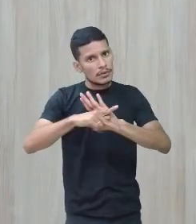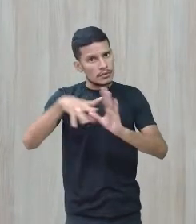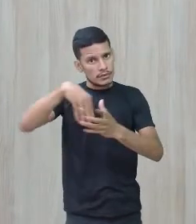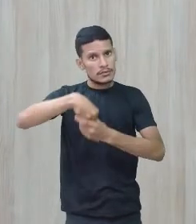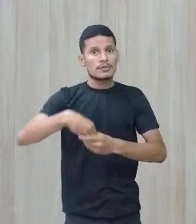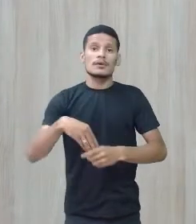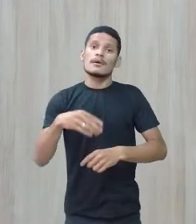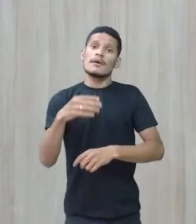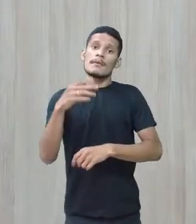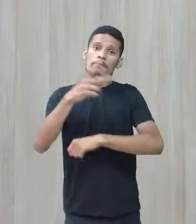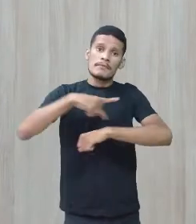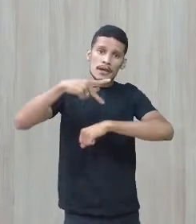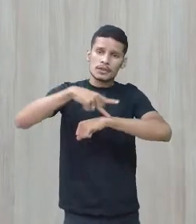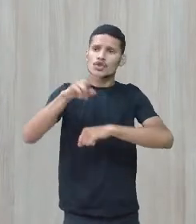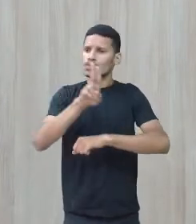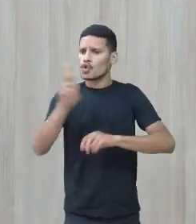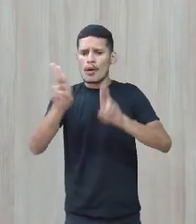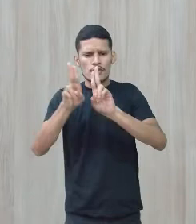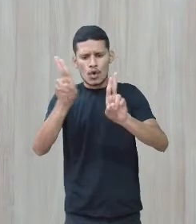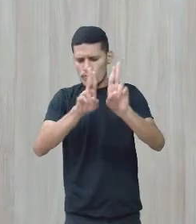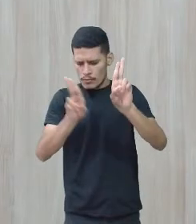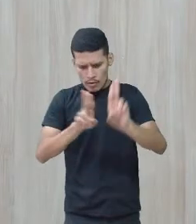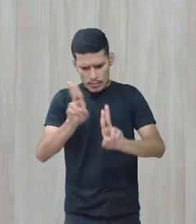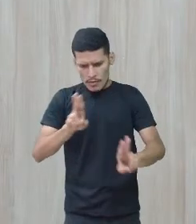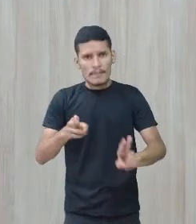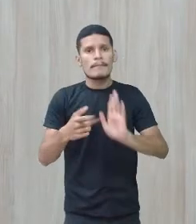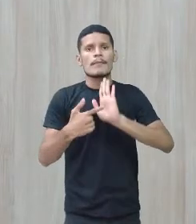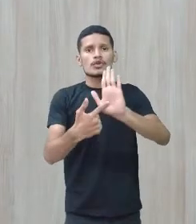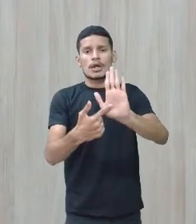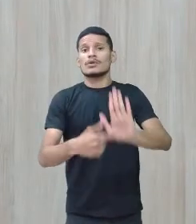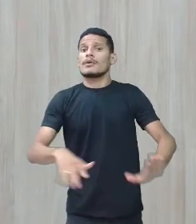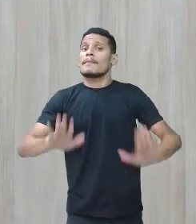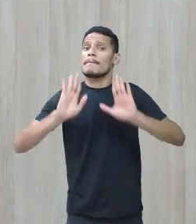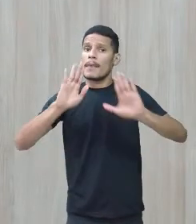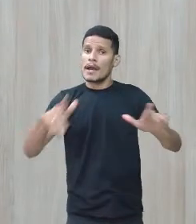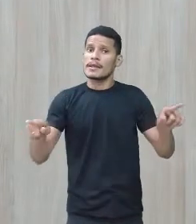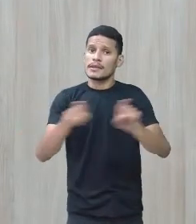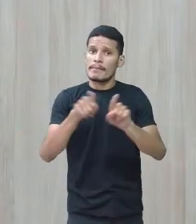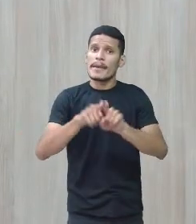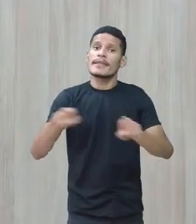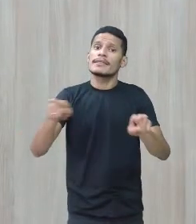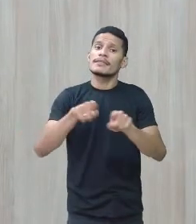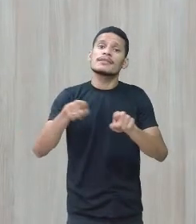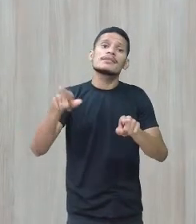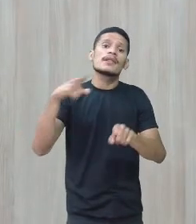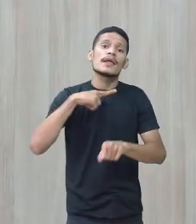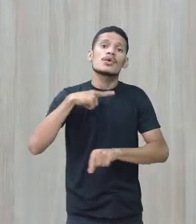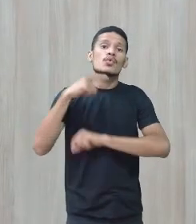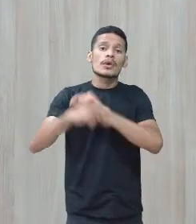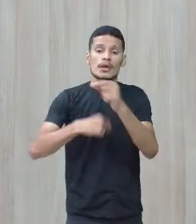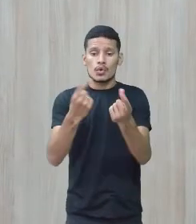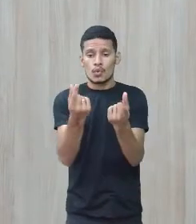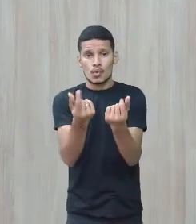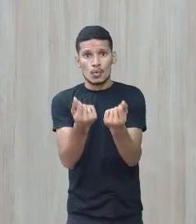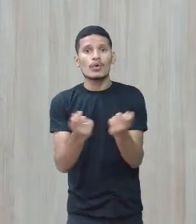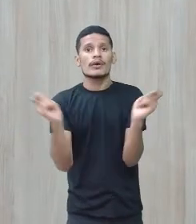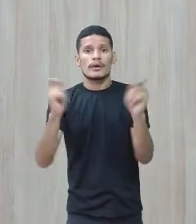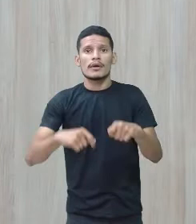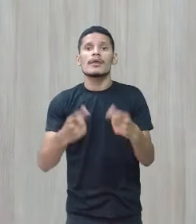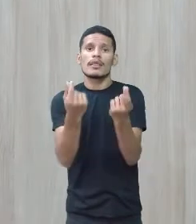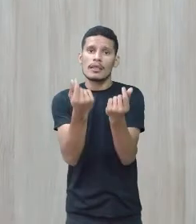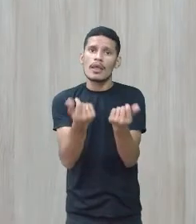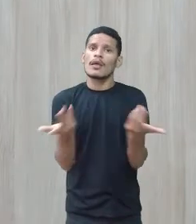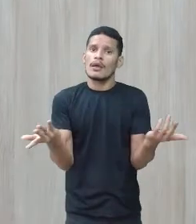ter o seu nome falado em todas as reportagens e tudo, ainda tem a parte do lucro, né, esse dinheiro,